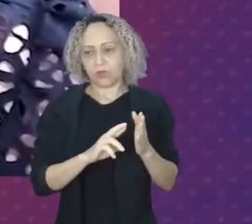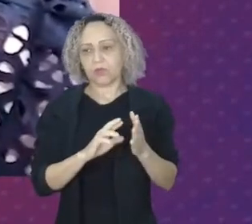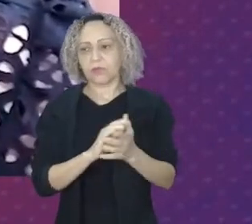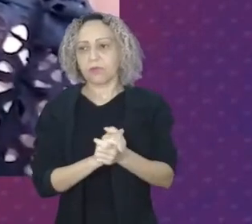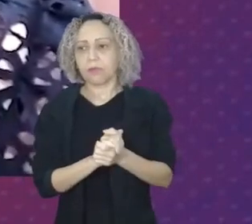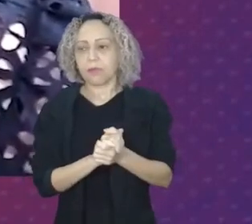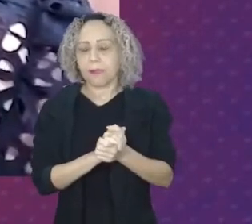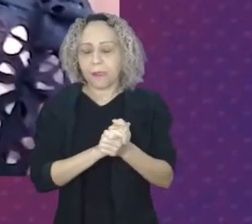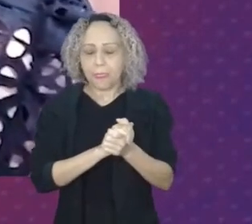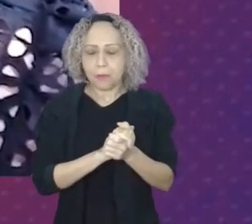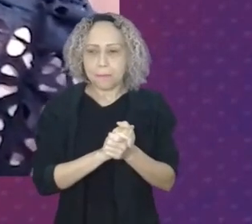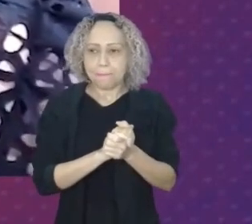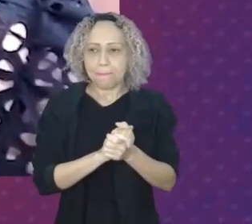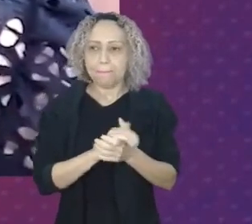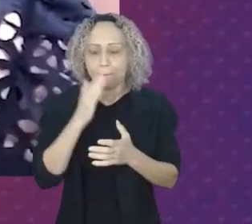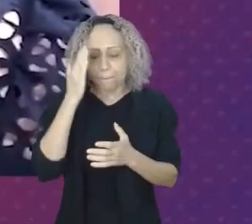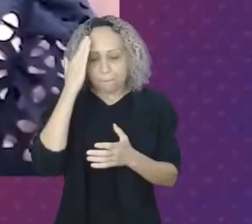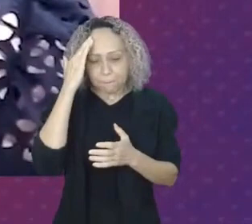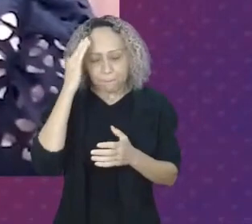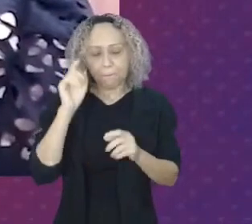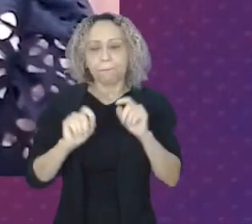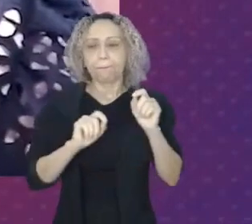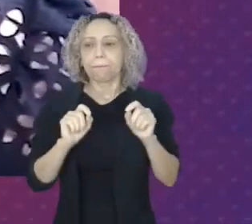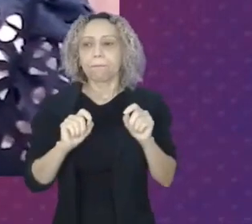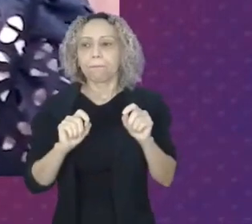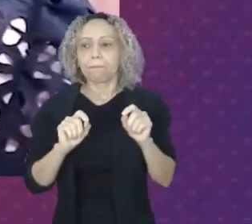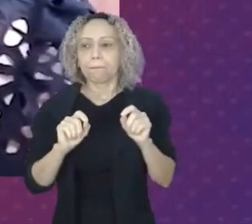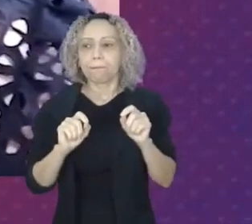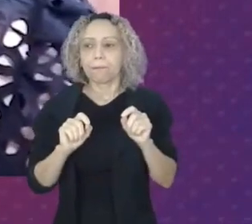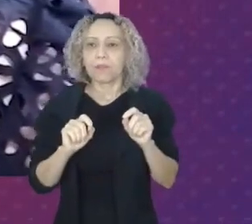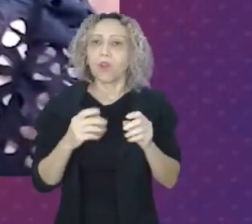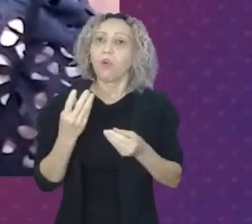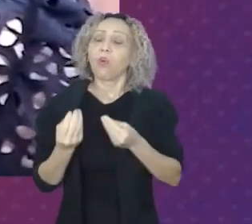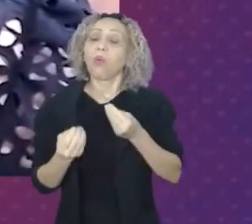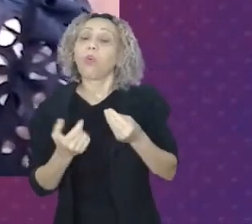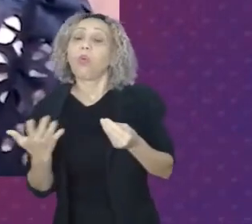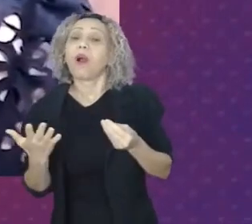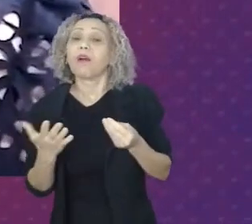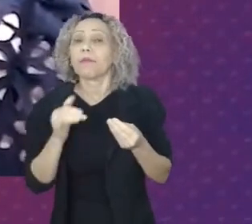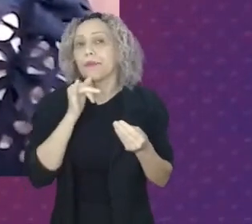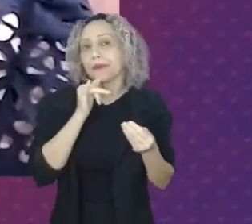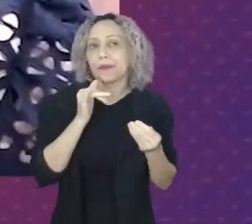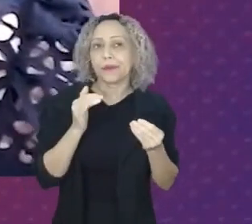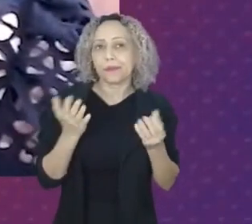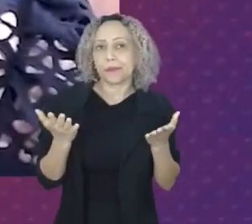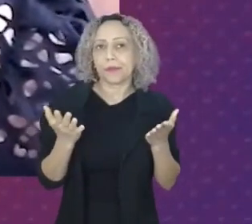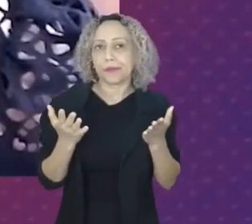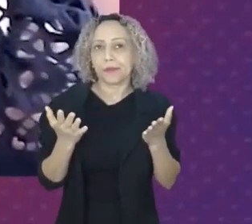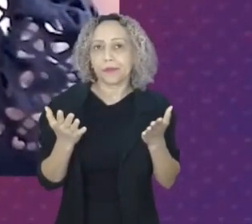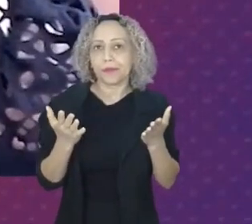últimos períodos, vocês sabem disso, com o modelo de governo que